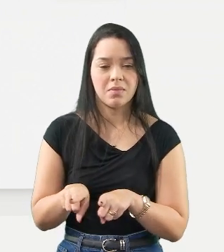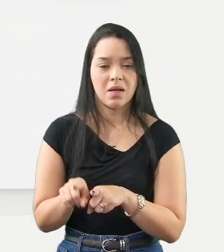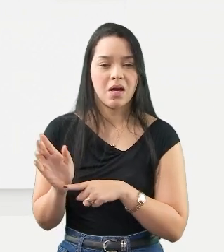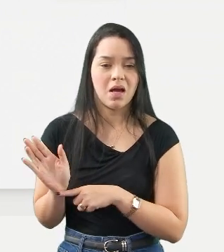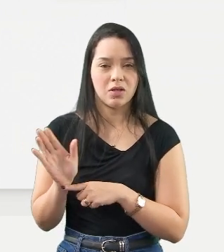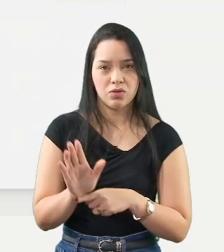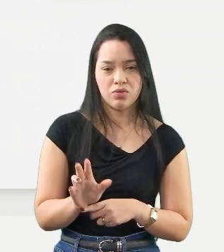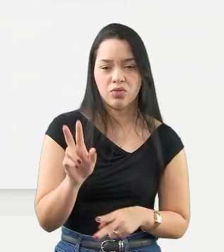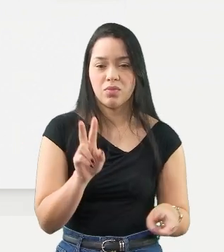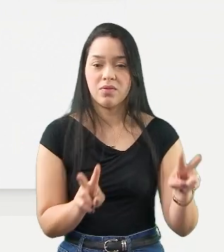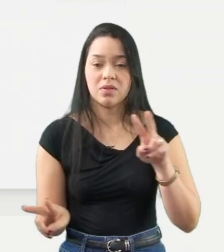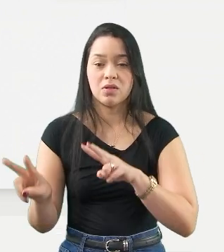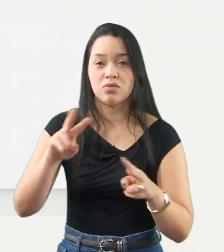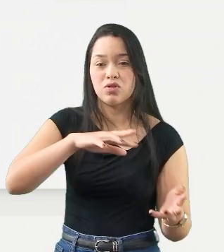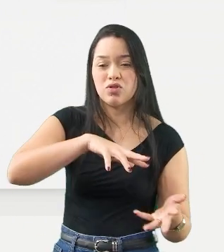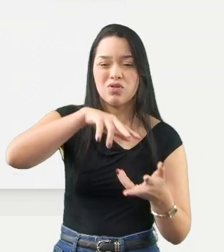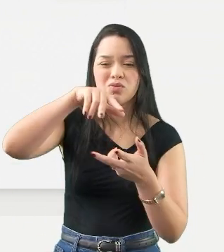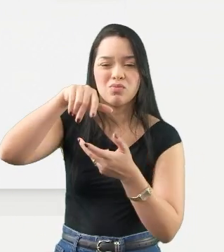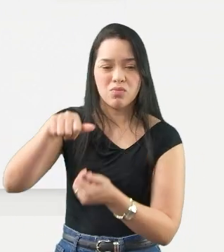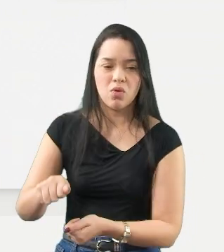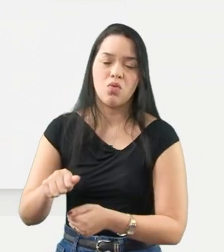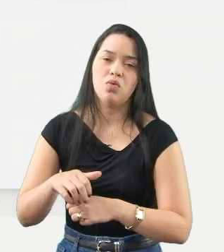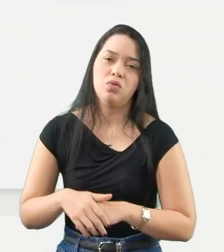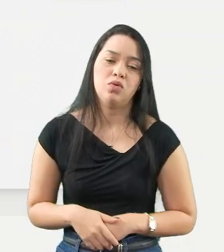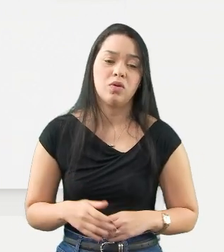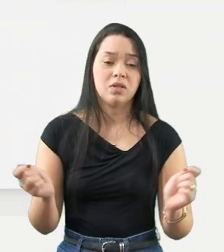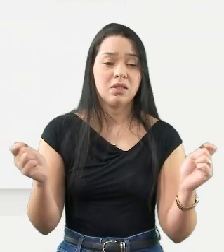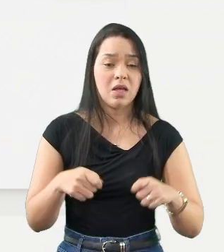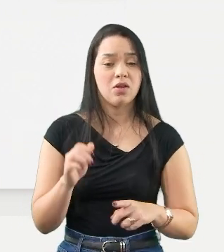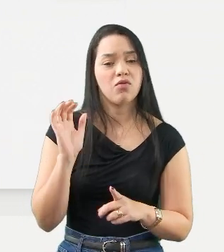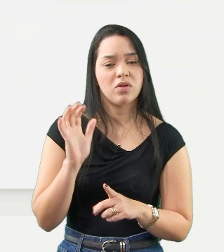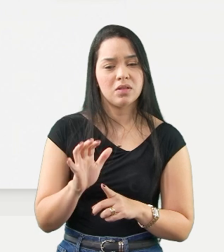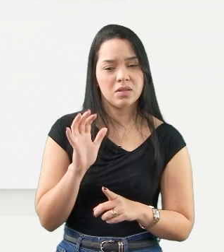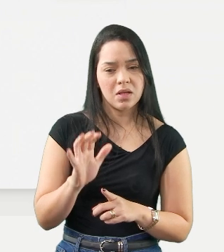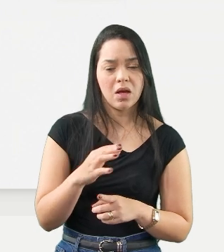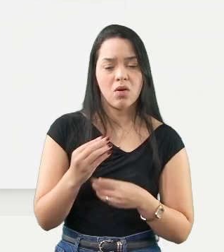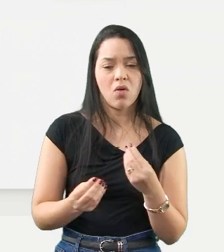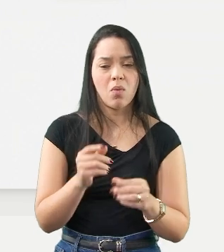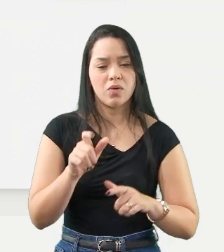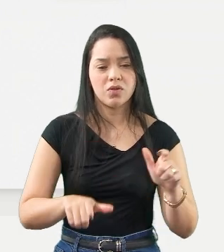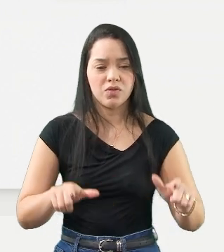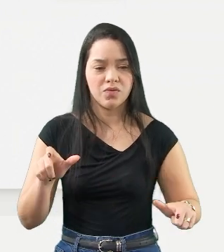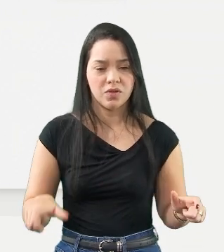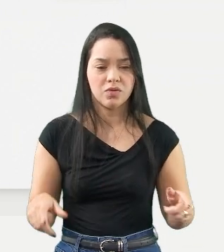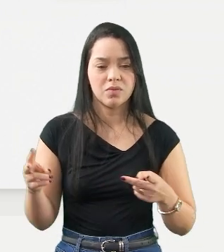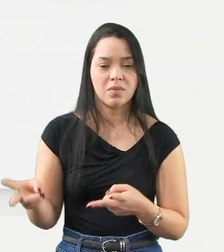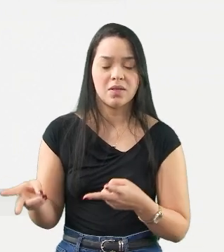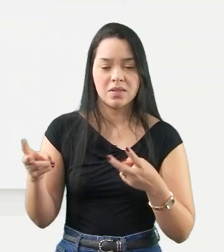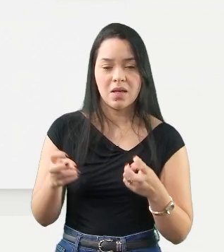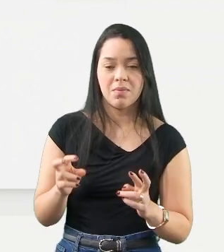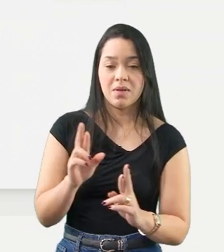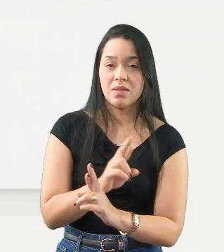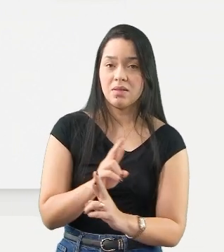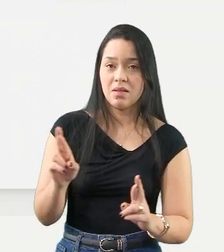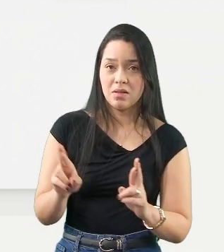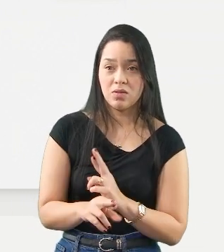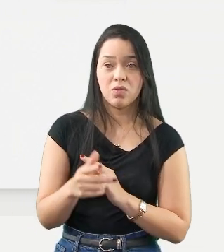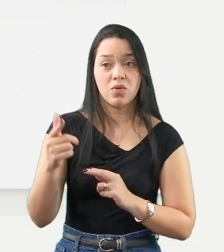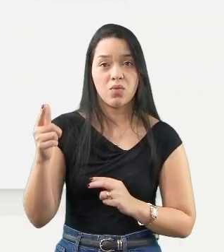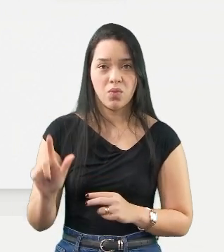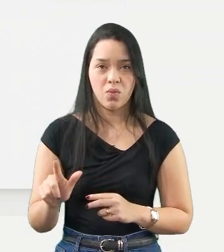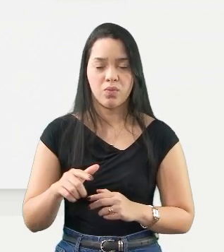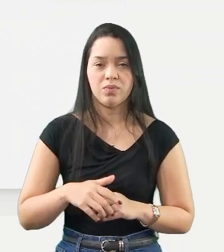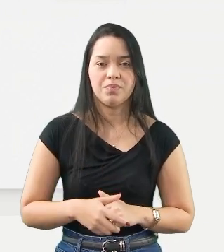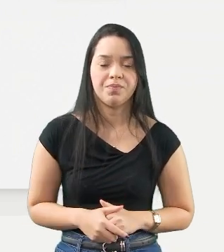mas também ajuda a formar uma visão de mundo compartilhada, com a capacidade de influenciar a maneira como